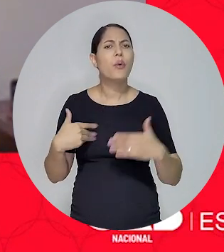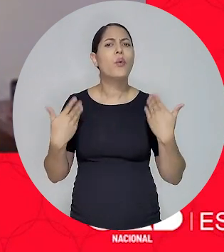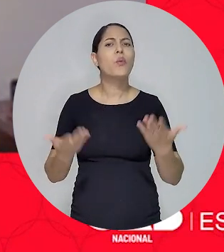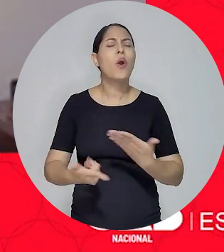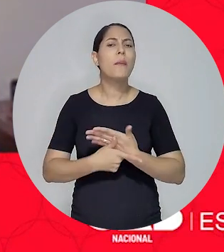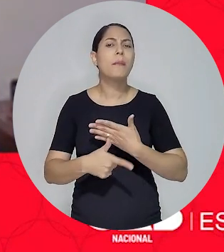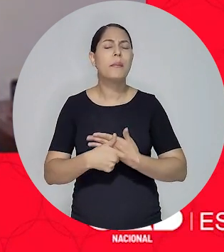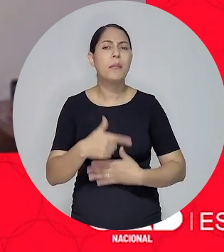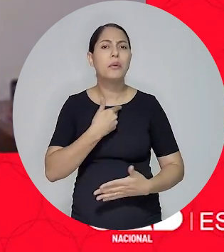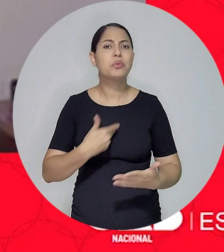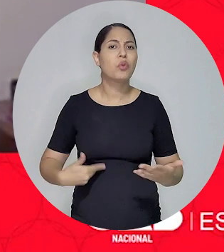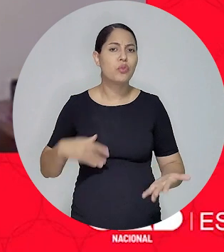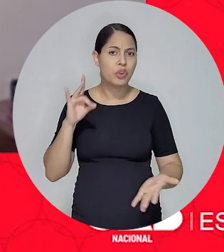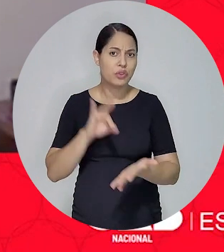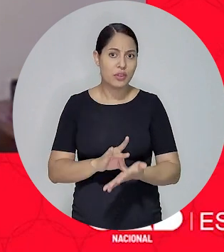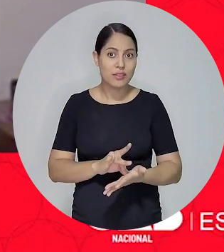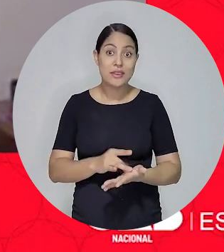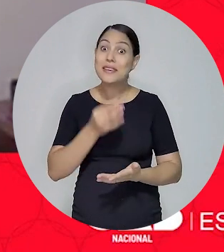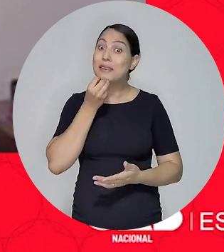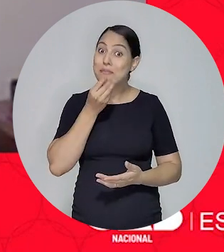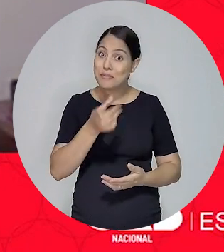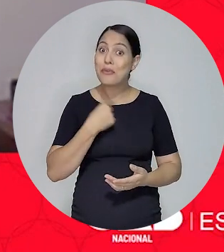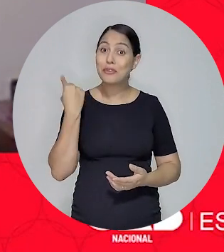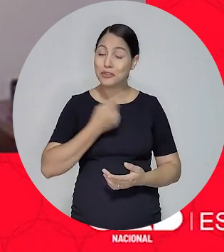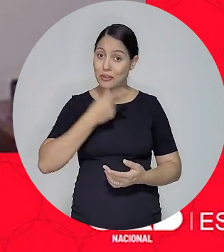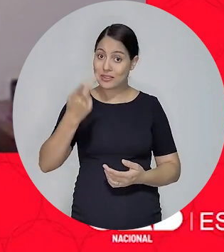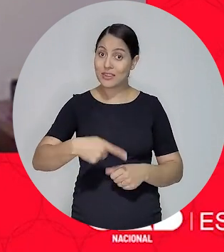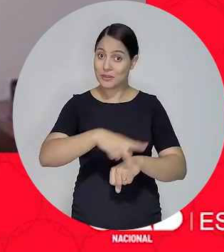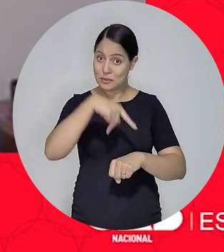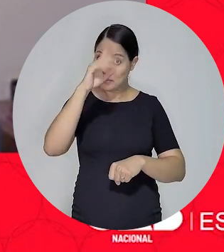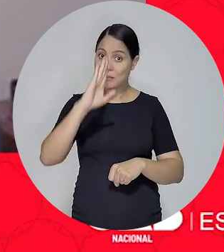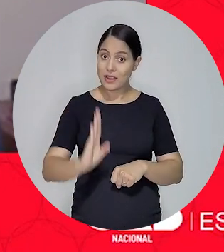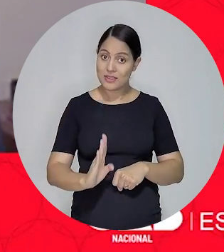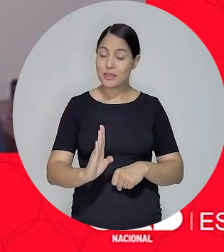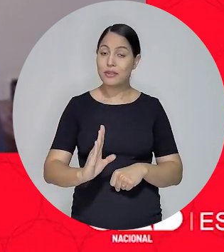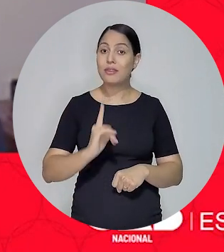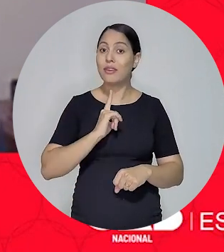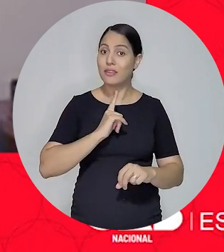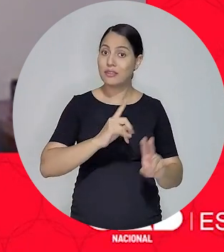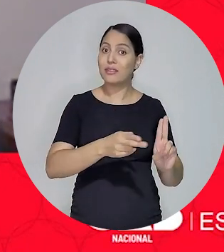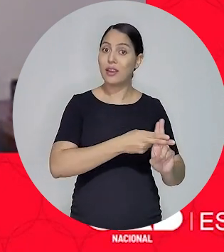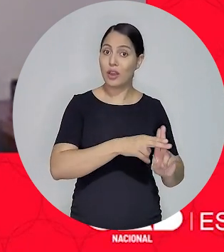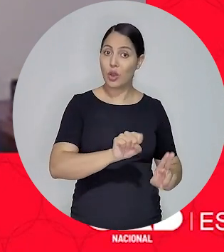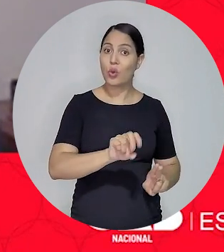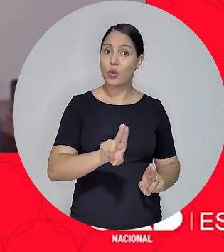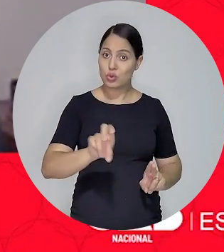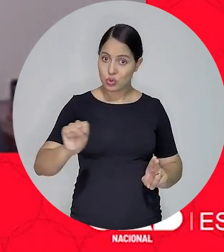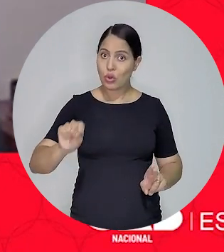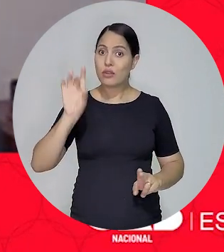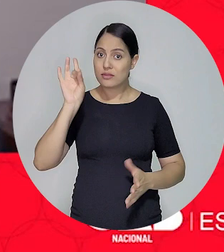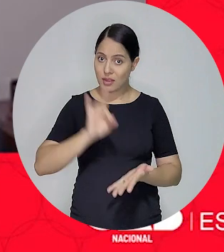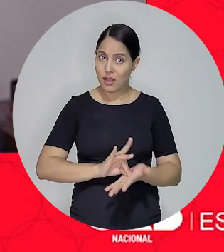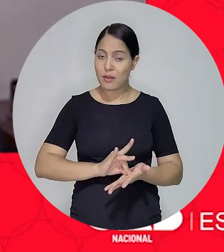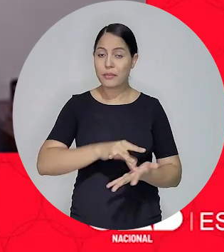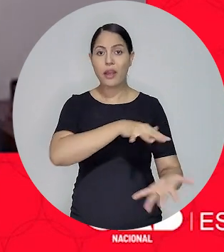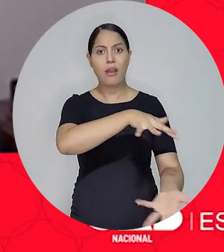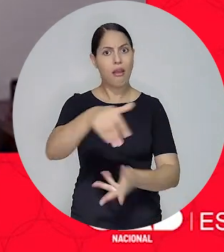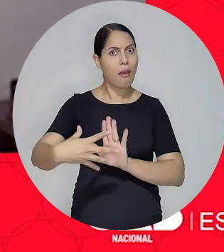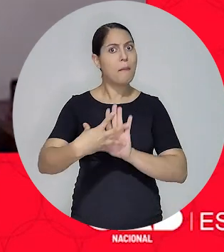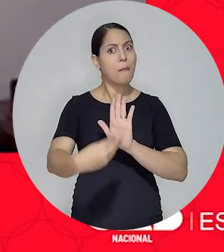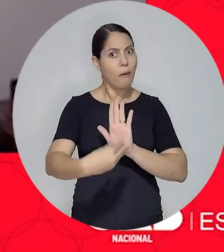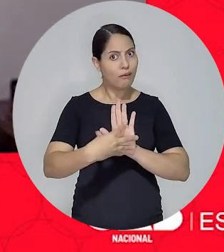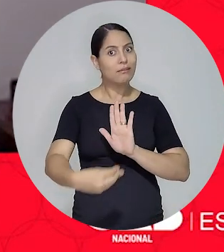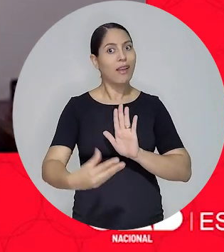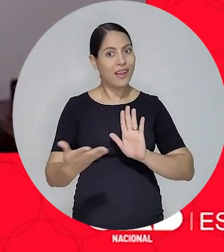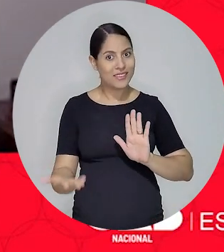na prestação do direito à saúde. E que bacana que a gente tem um sistema único de saúde, né, que a gente se lembrou nessa época que é